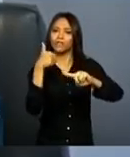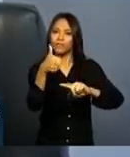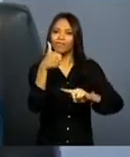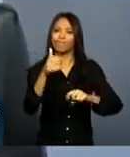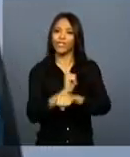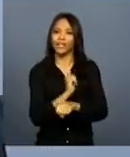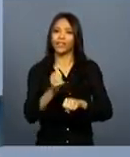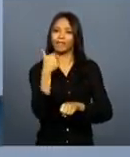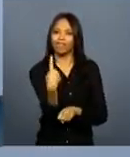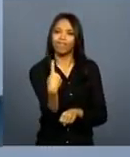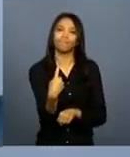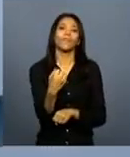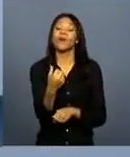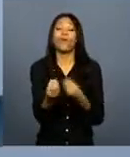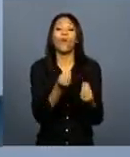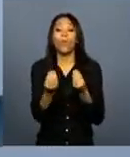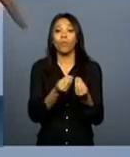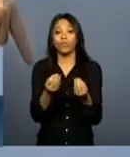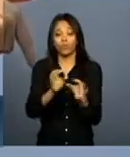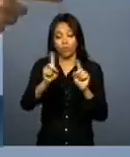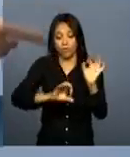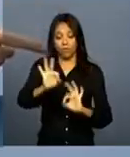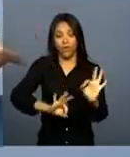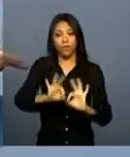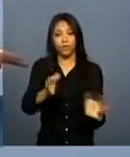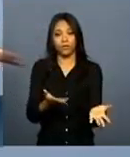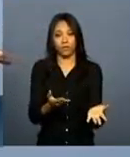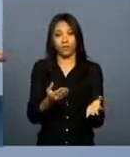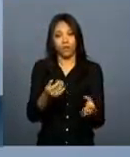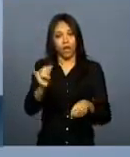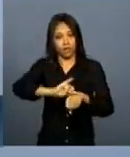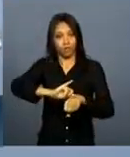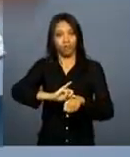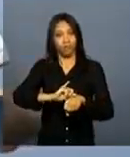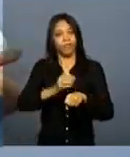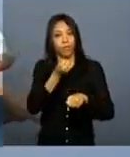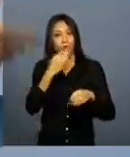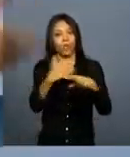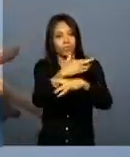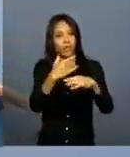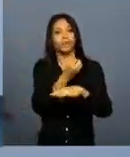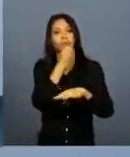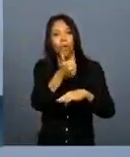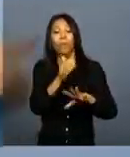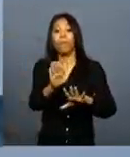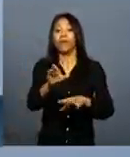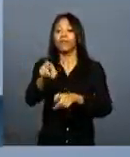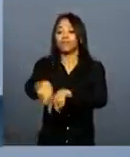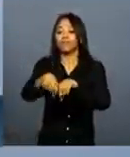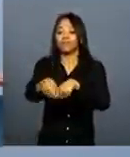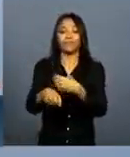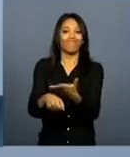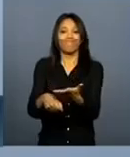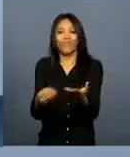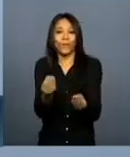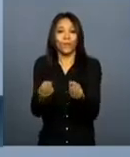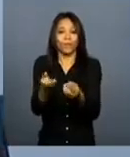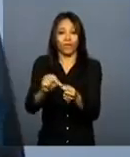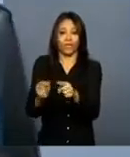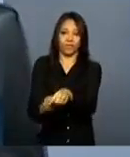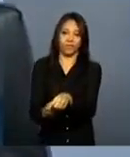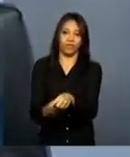certa. No urbano, a gente ia conseguir fazer isso. E no rural, não. Por quê? Porque, mesmo a gente tendo cumprido nossas metas de até, de tudo, você